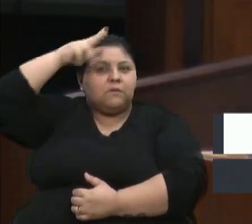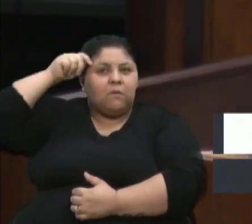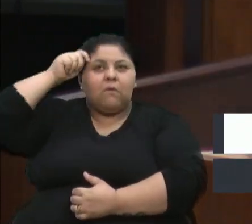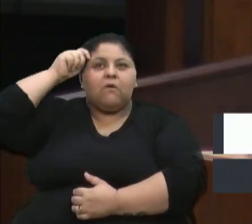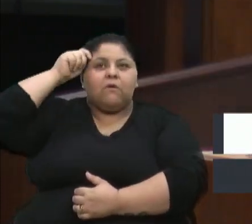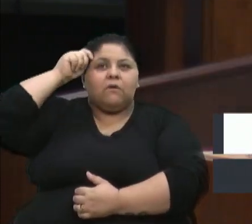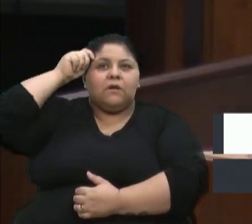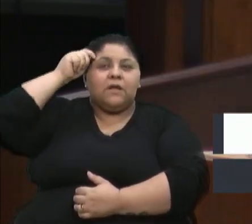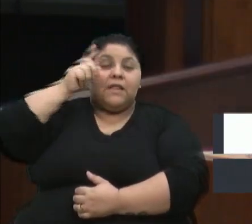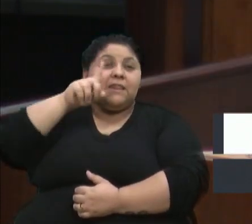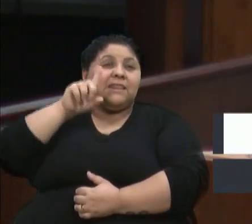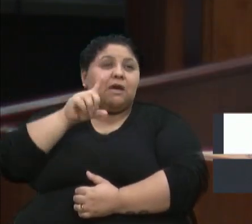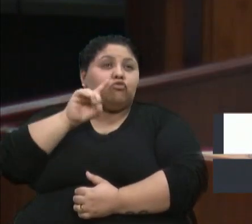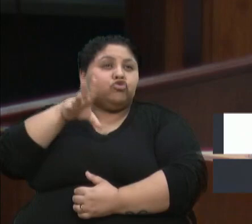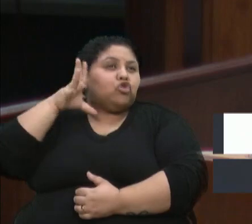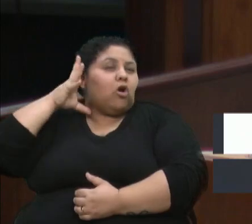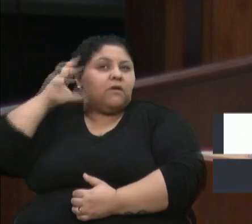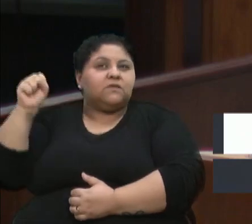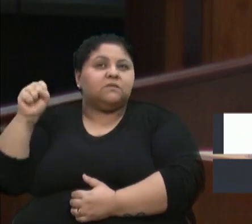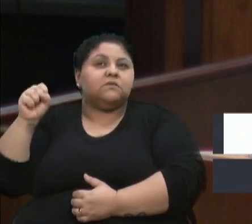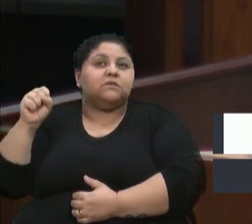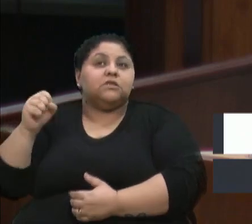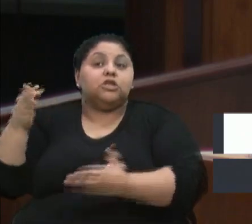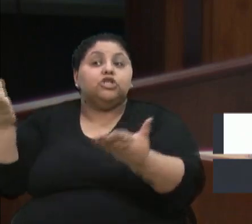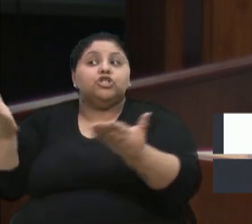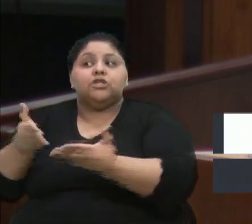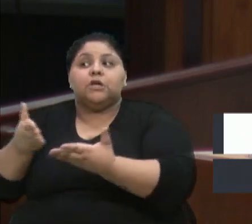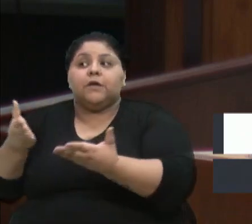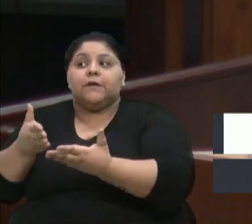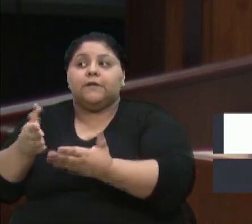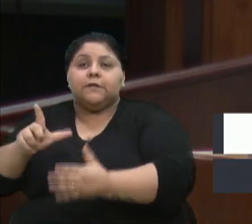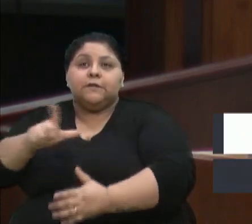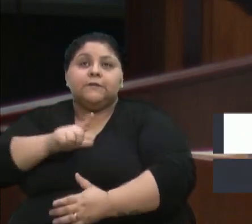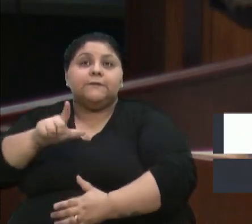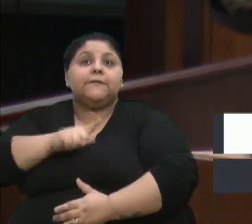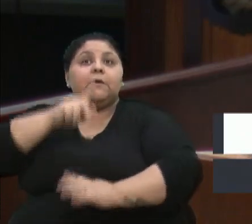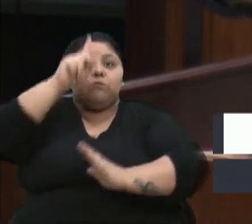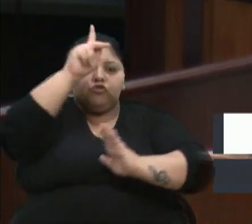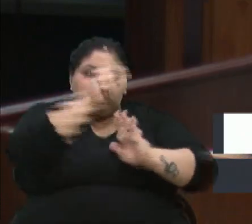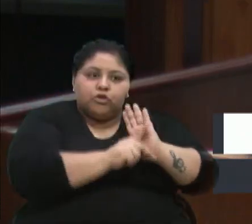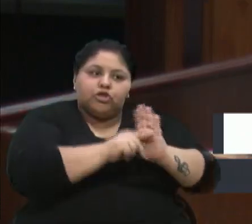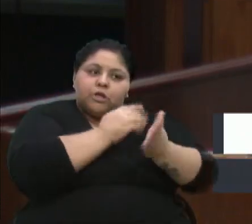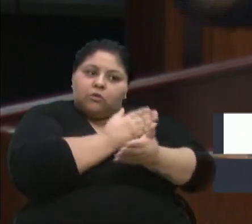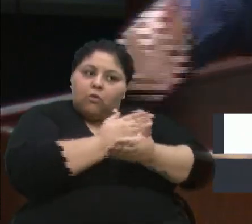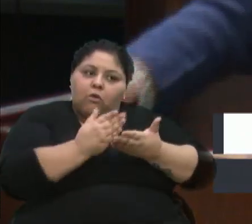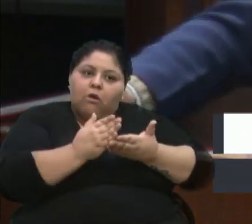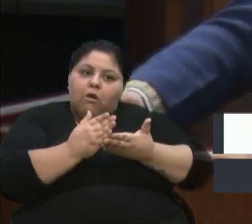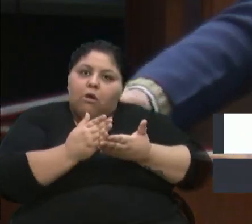não só escutar, já de fato, temos projetos em andamentos